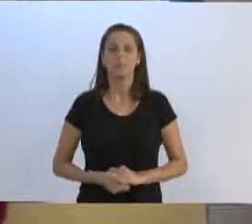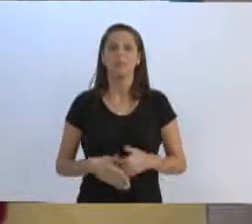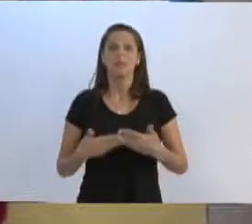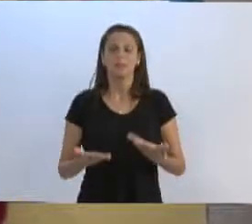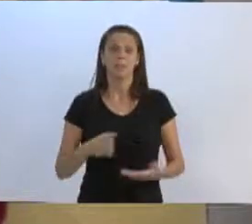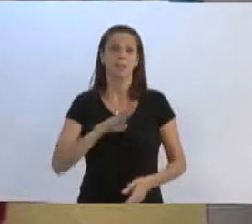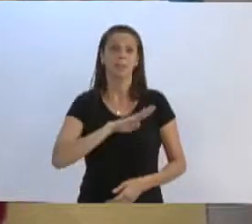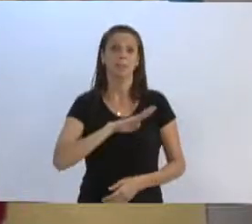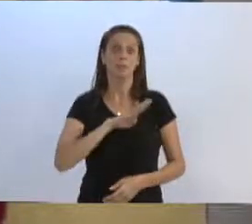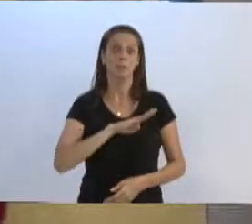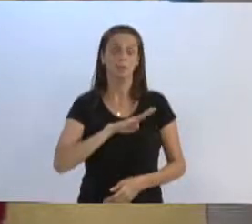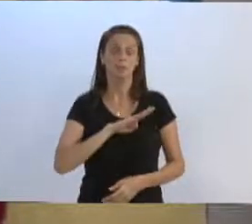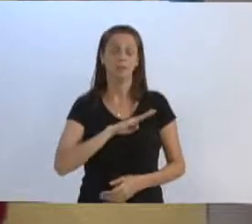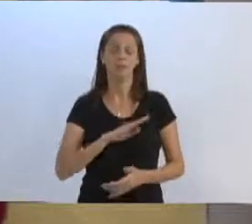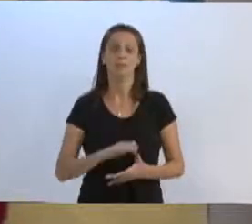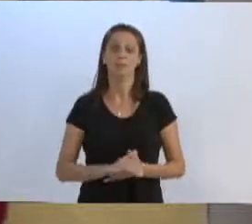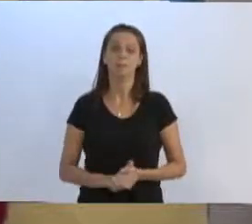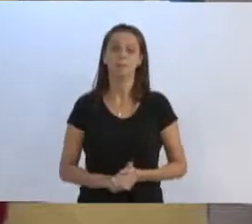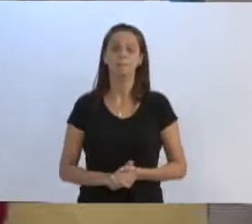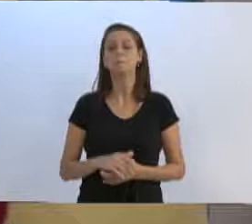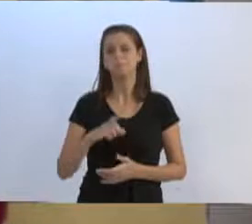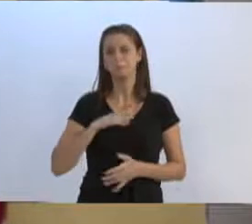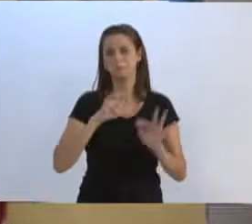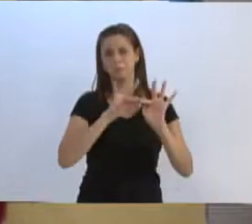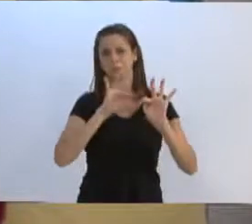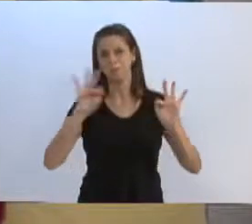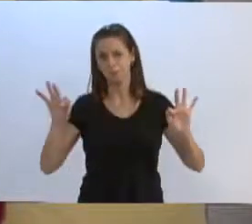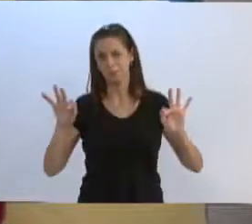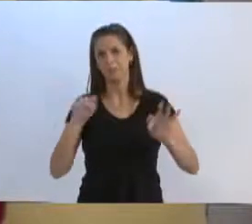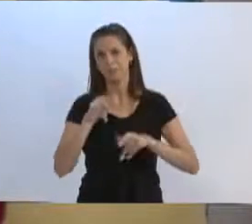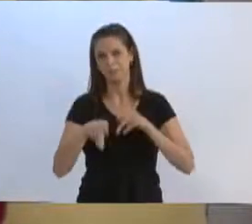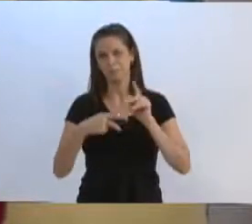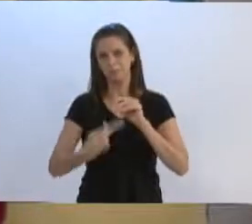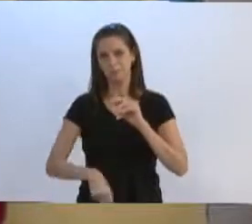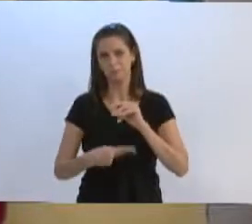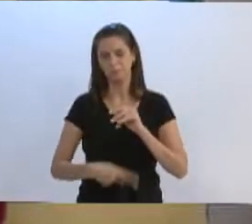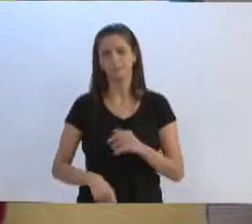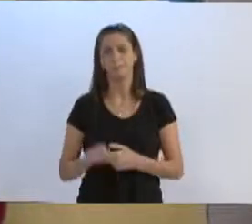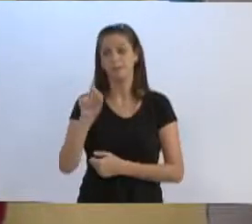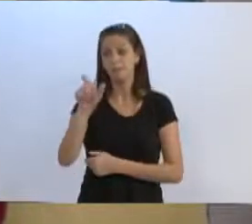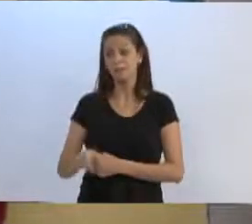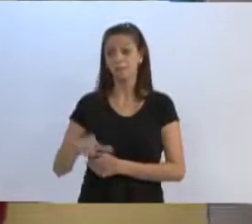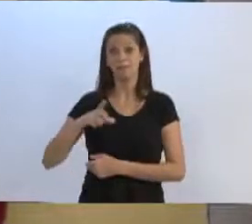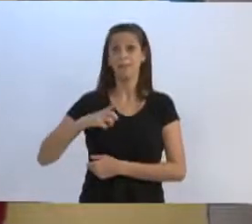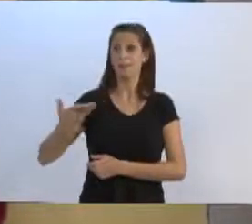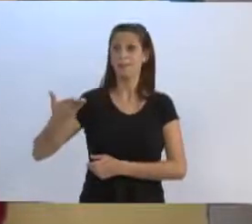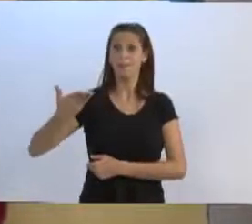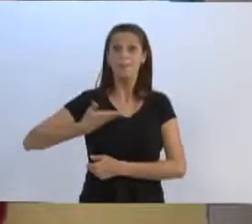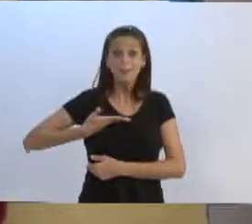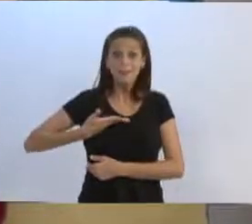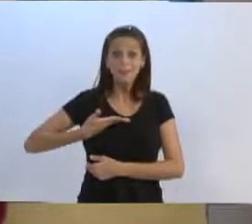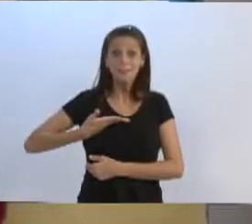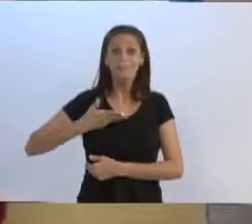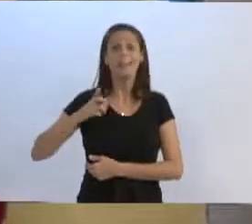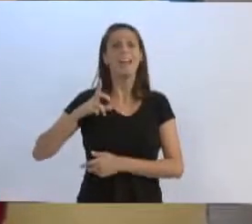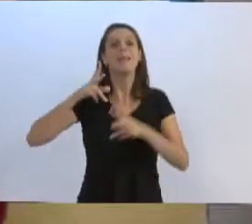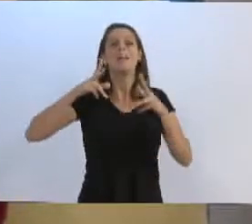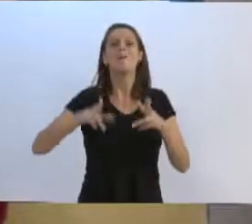Colegas, diz um ditado popular, um rifão popular, que quem tem um amigo tem um